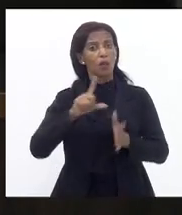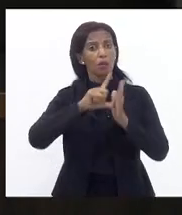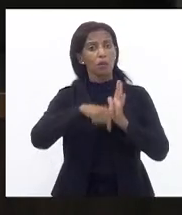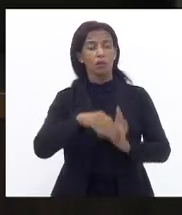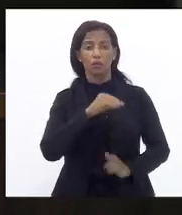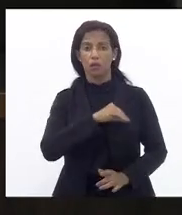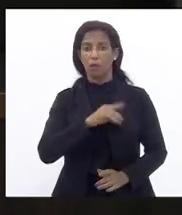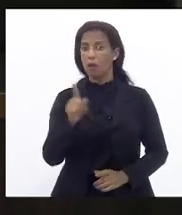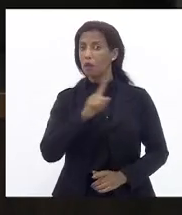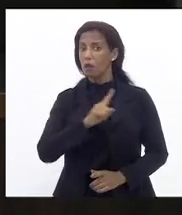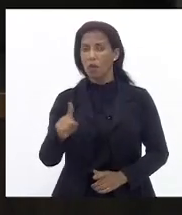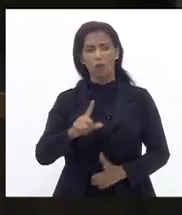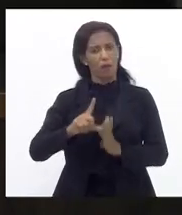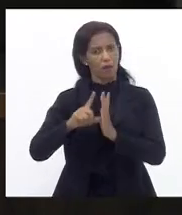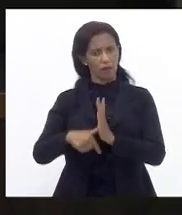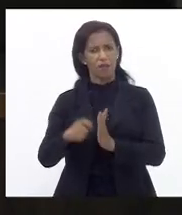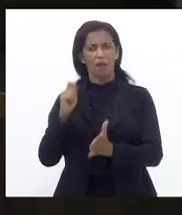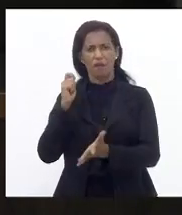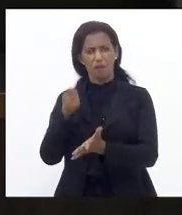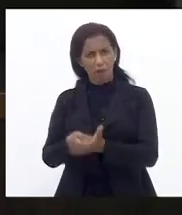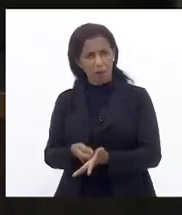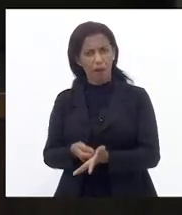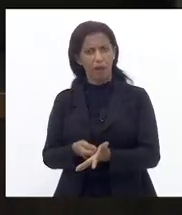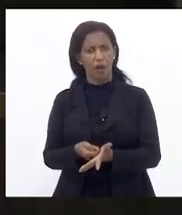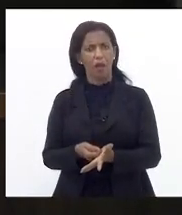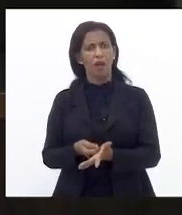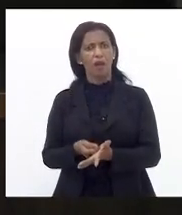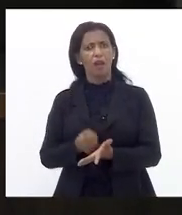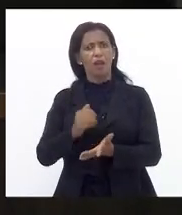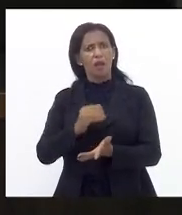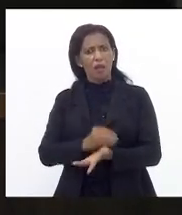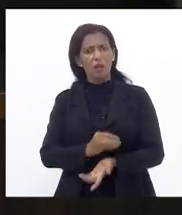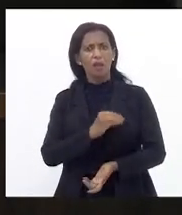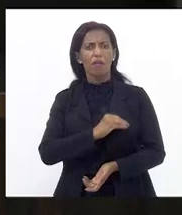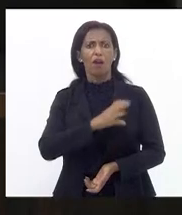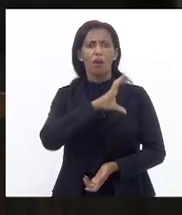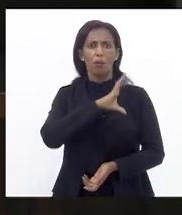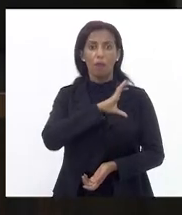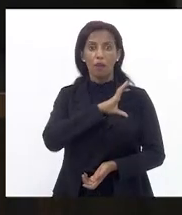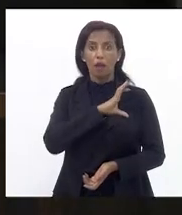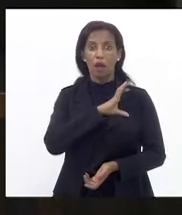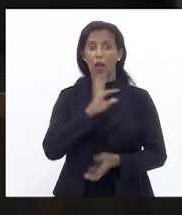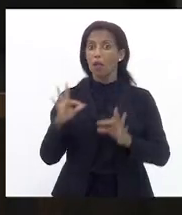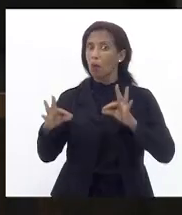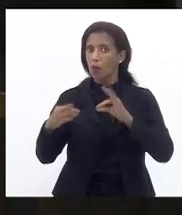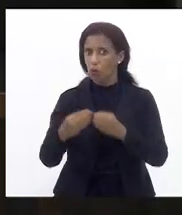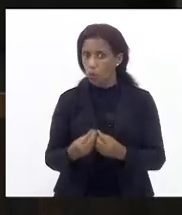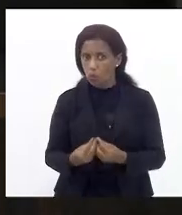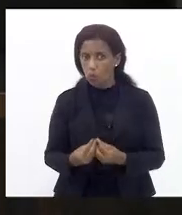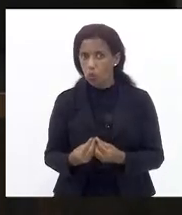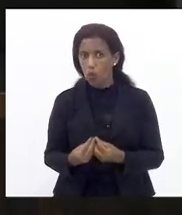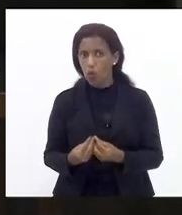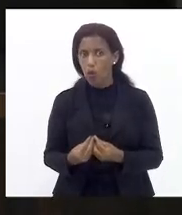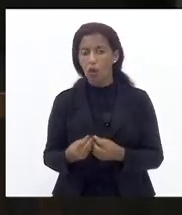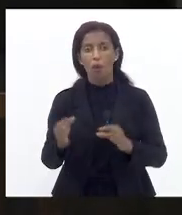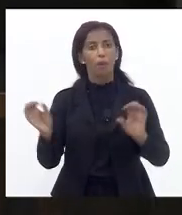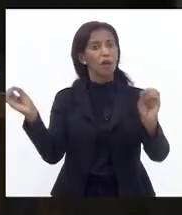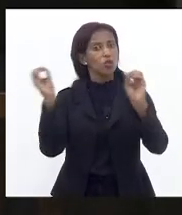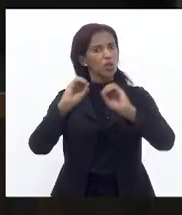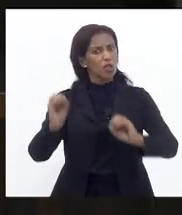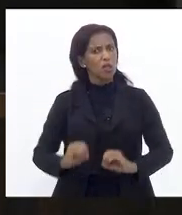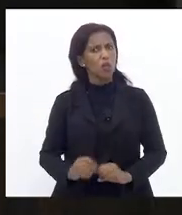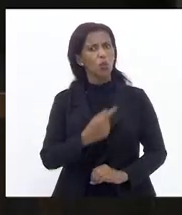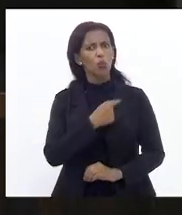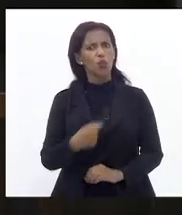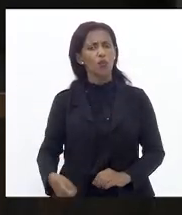não vai atrasar vai pagar reposição e ainda vai dar aumento aos servidores não é tubo Mas nenhum